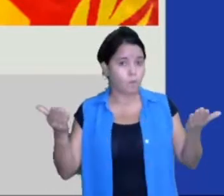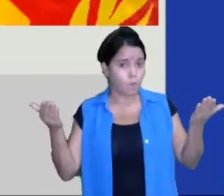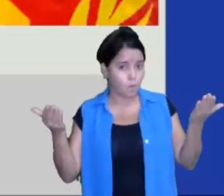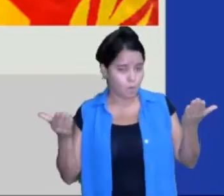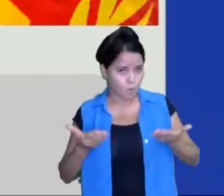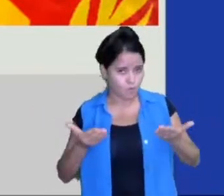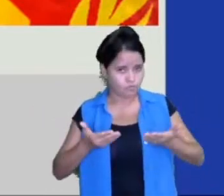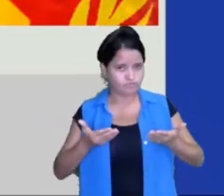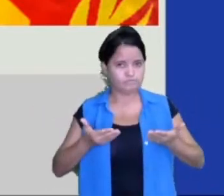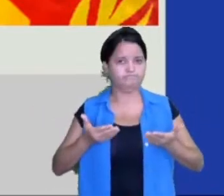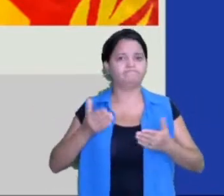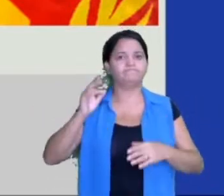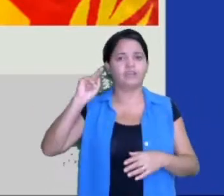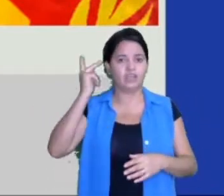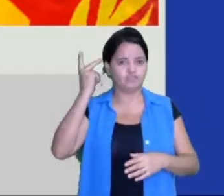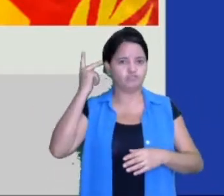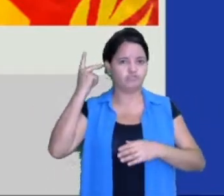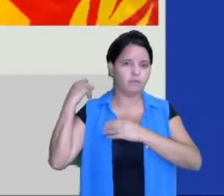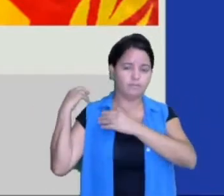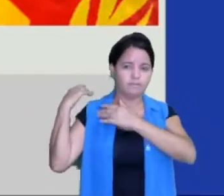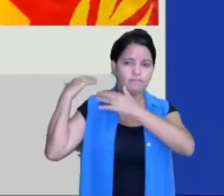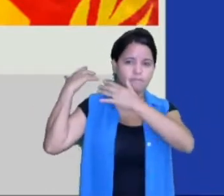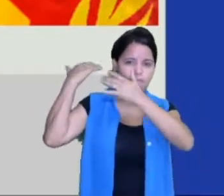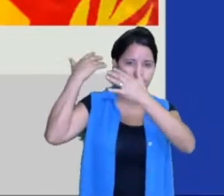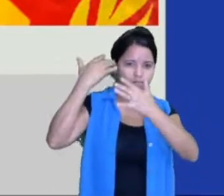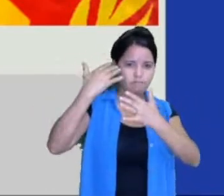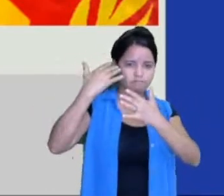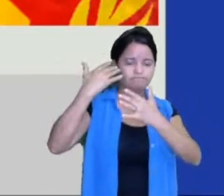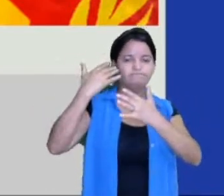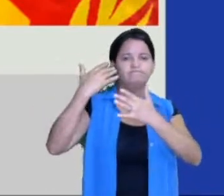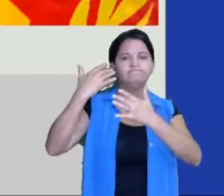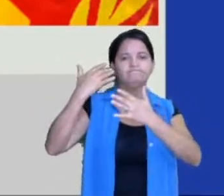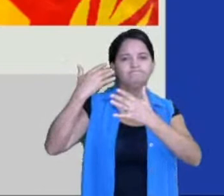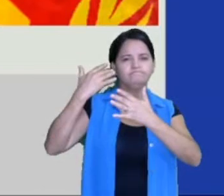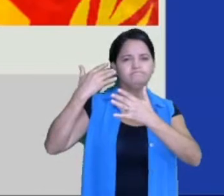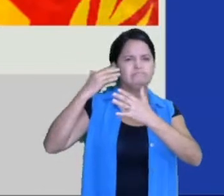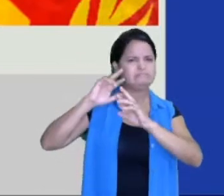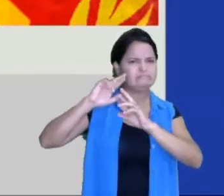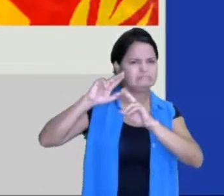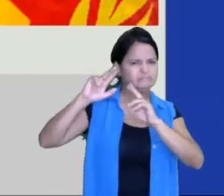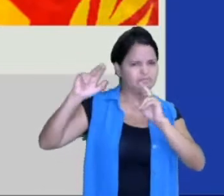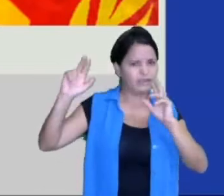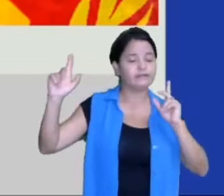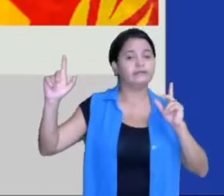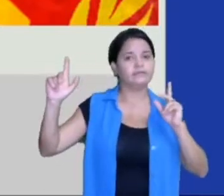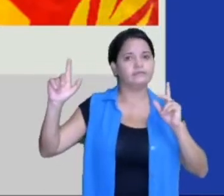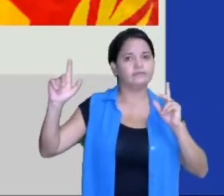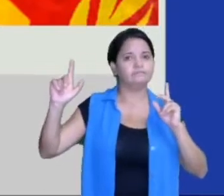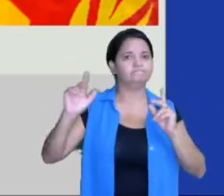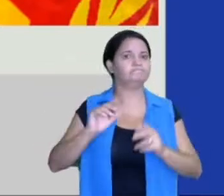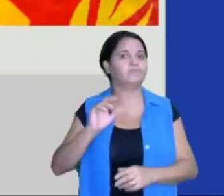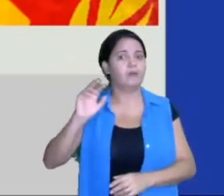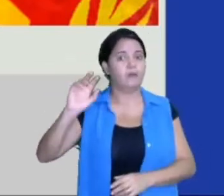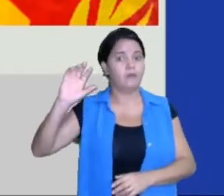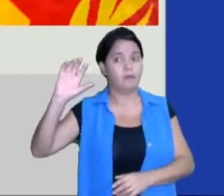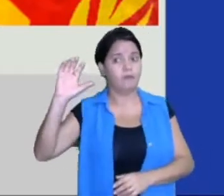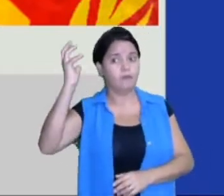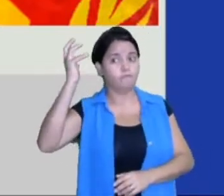hoje a história de uma revolução diferente de todas as outras anteriores, a Revolução